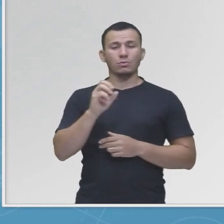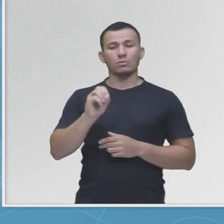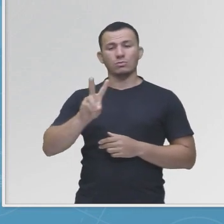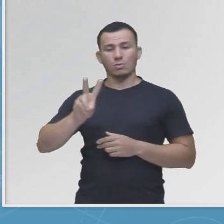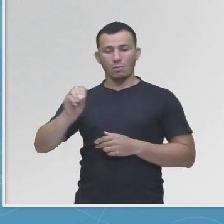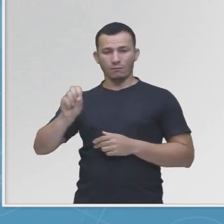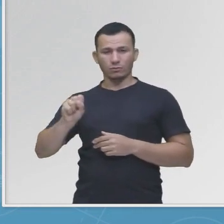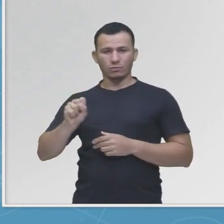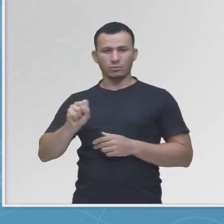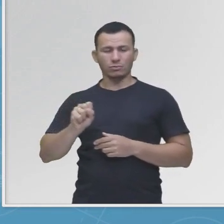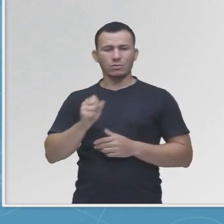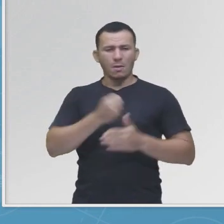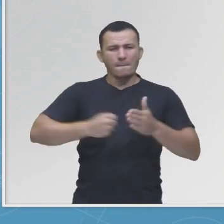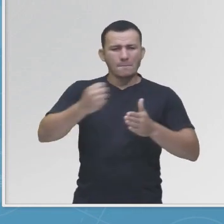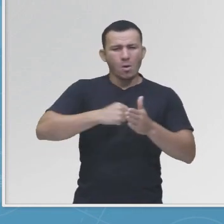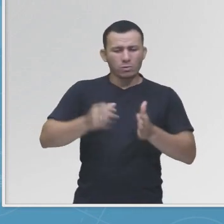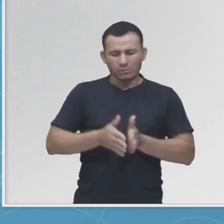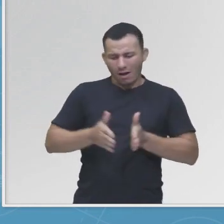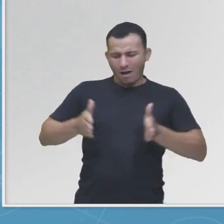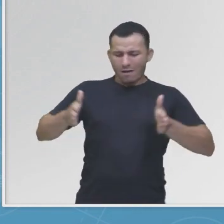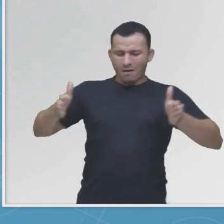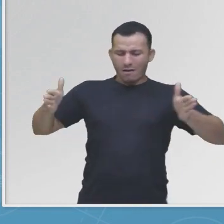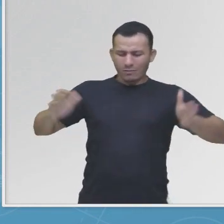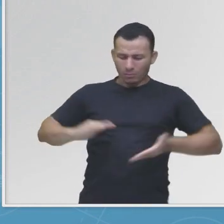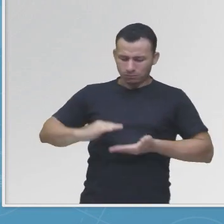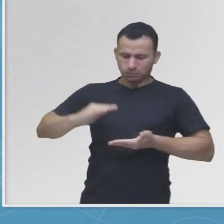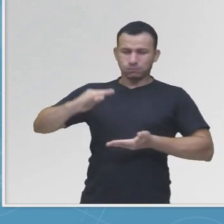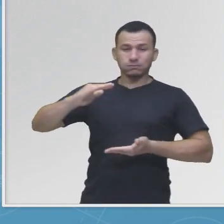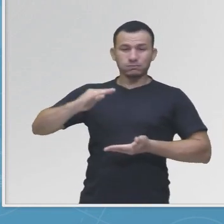senhor bolo enorme.